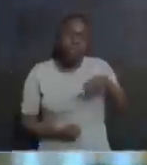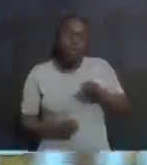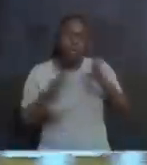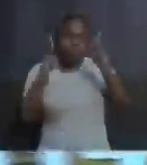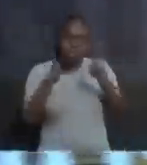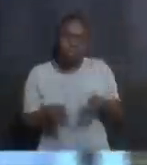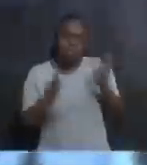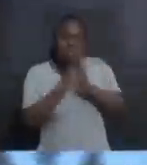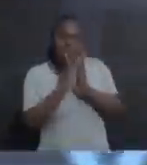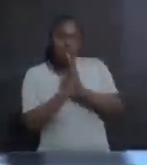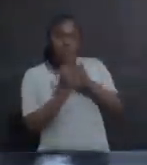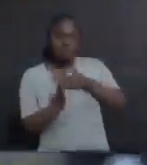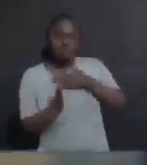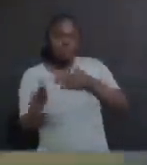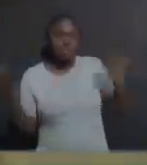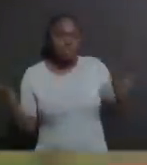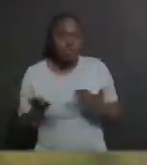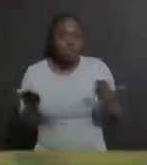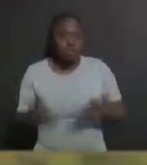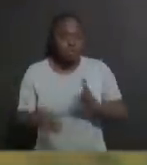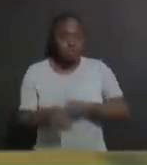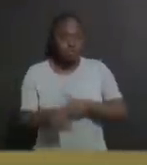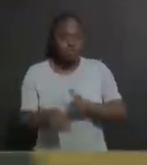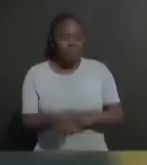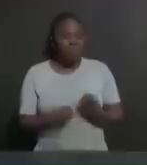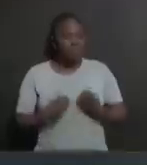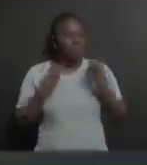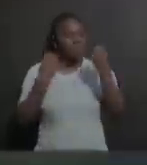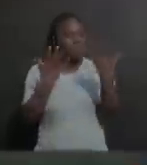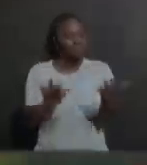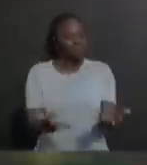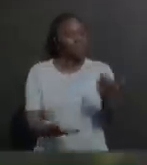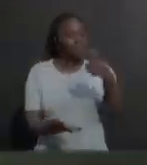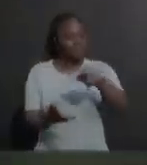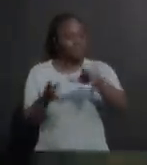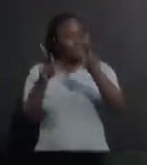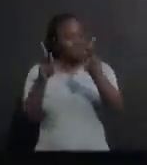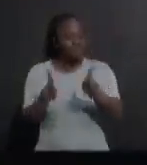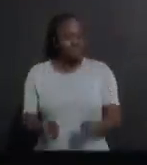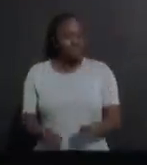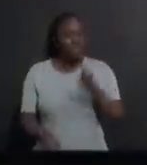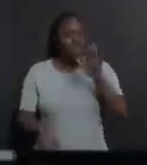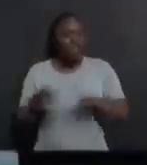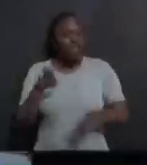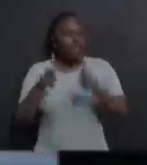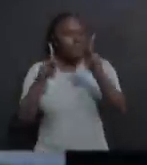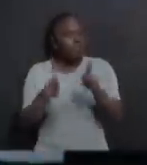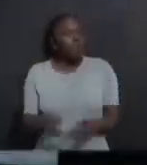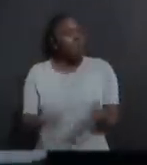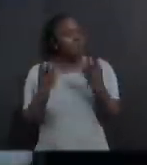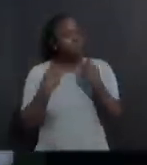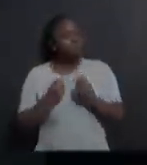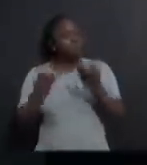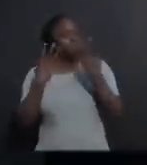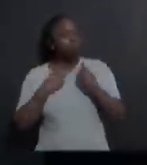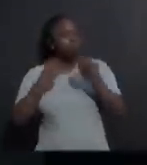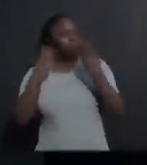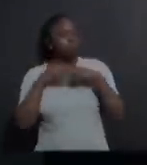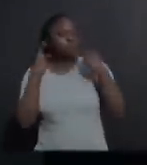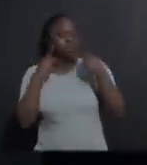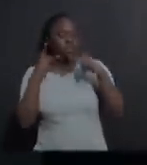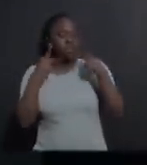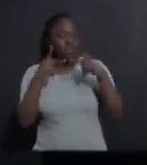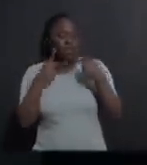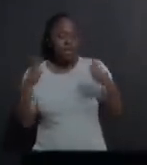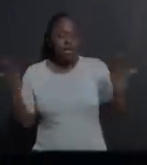mim. É hora de eu começar a depositar na vida de alguém. Tem gente que recebe mensagem a vida inteira. Agora é a hora de você